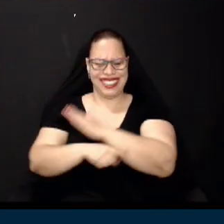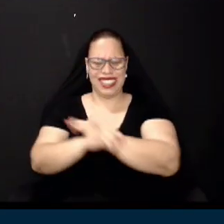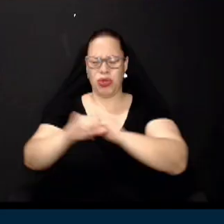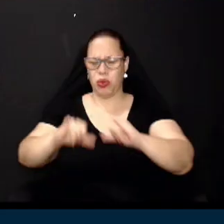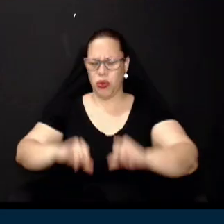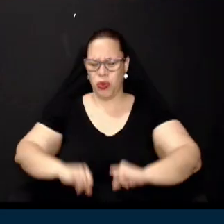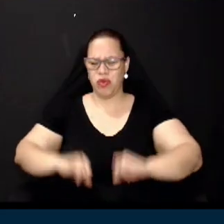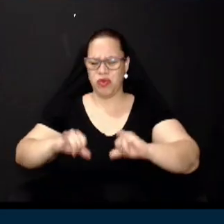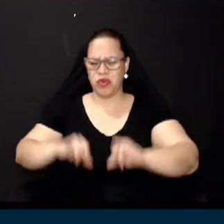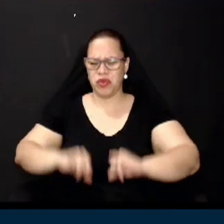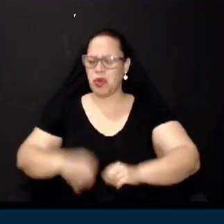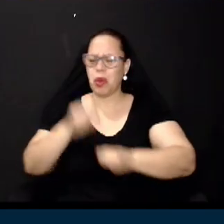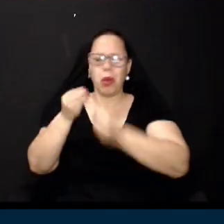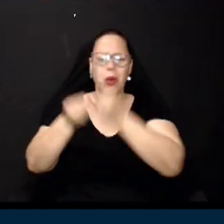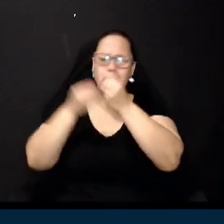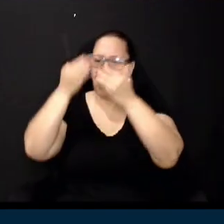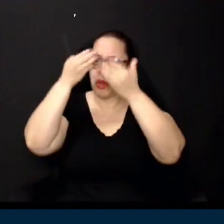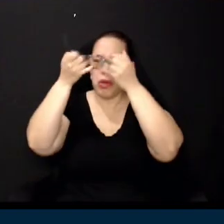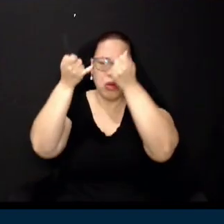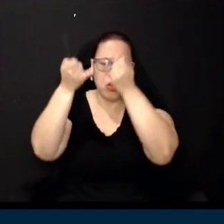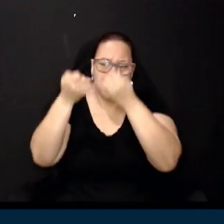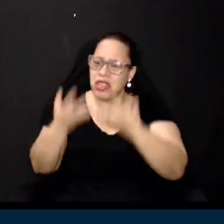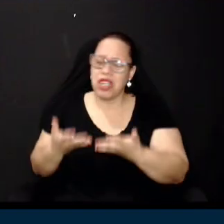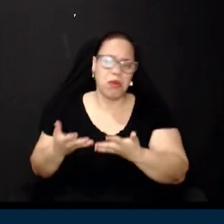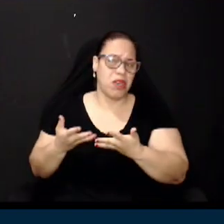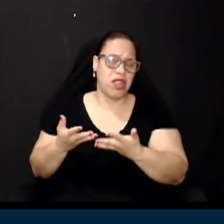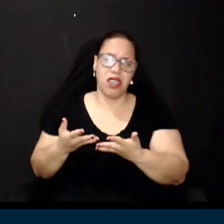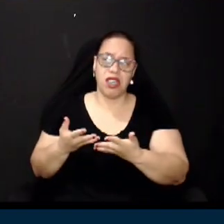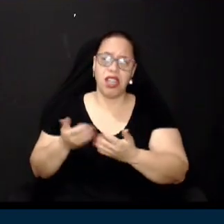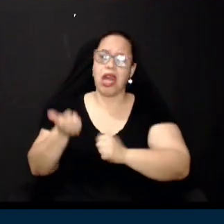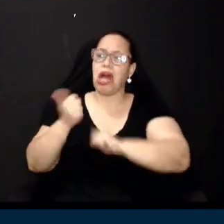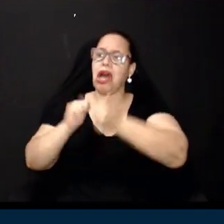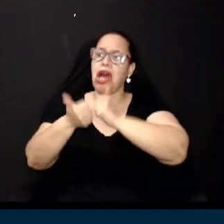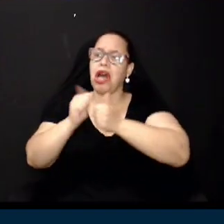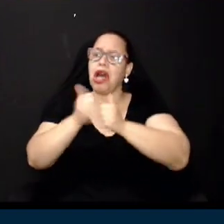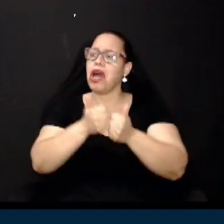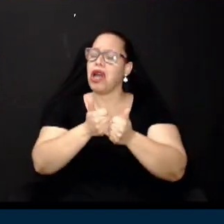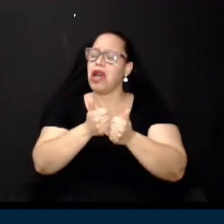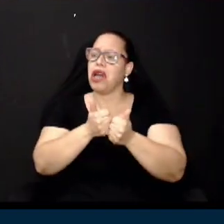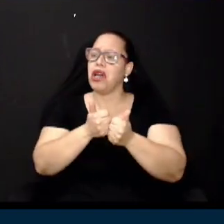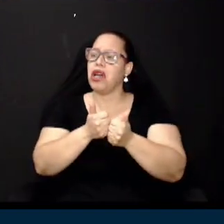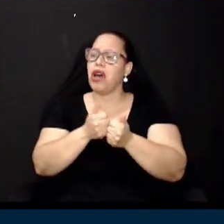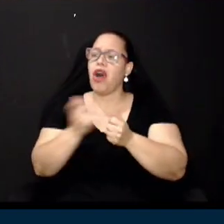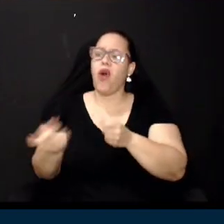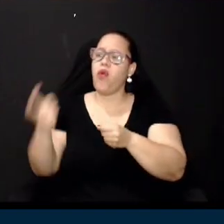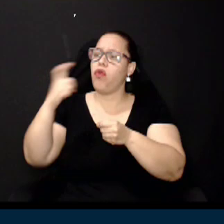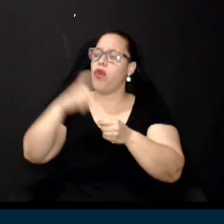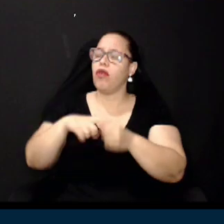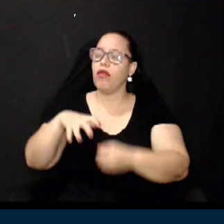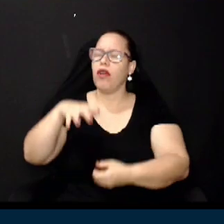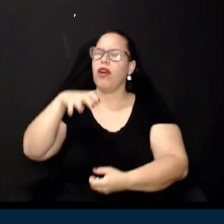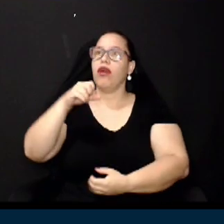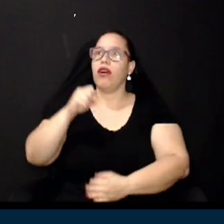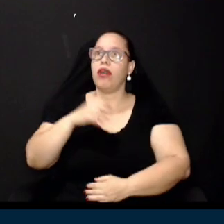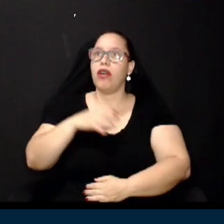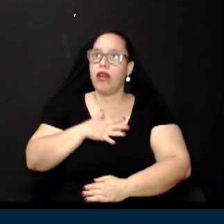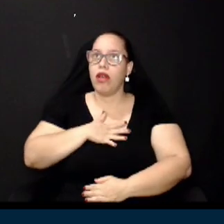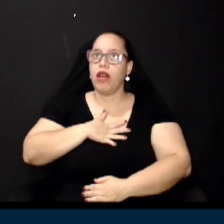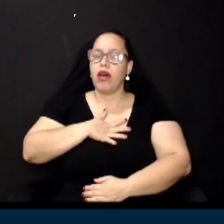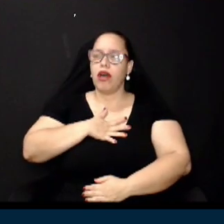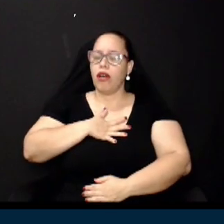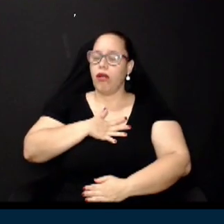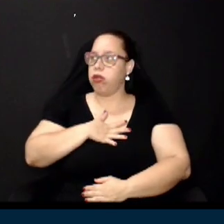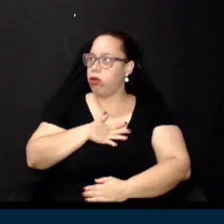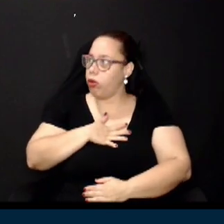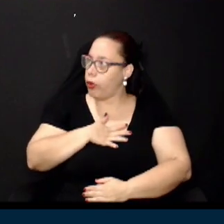que a psicologia explica isso? Qual que é a sua avaliação sobre esse voltar a respirar mesmo tendo um